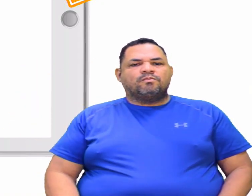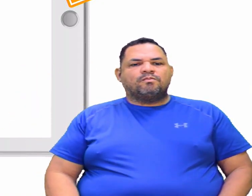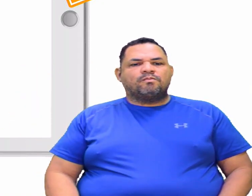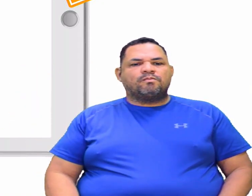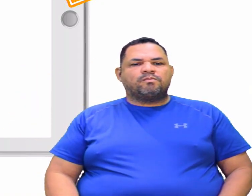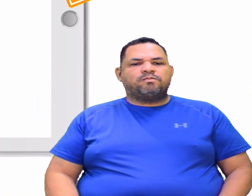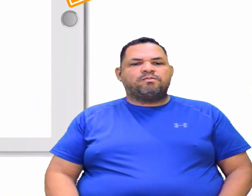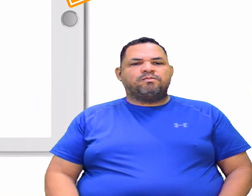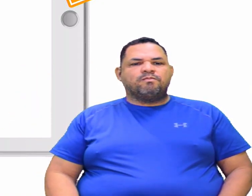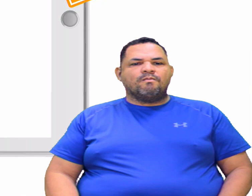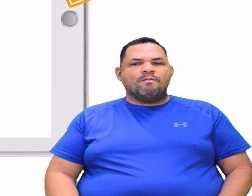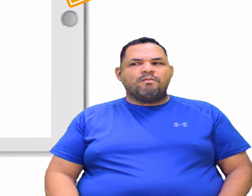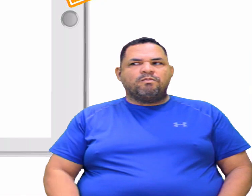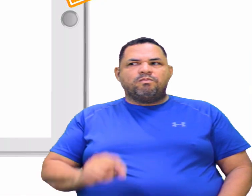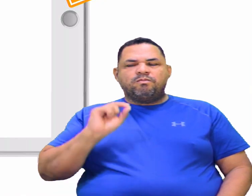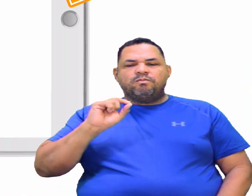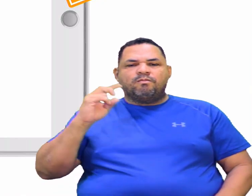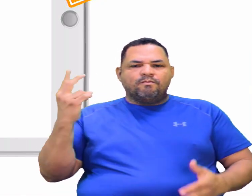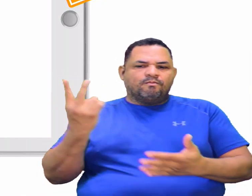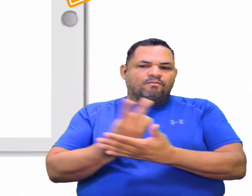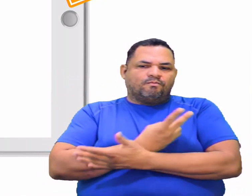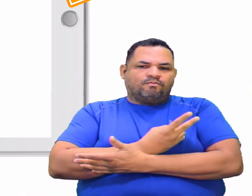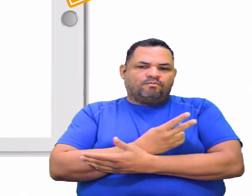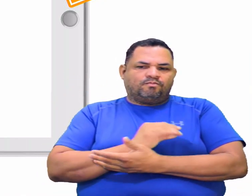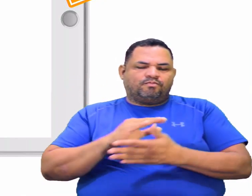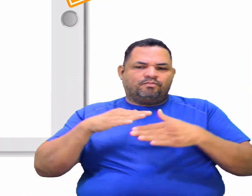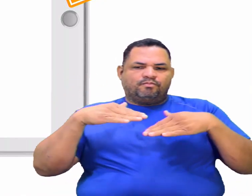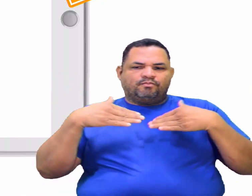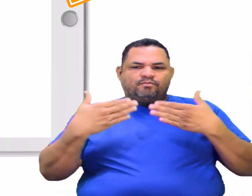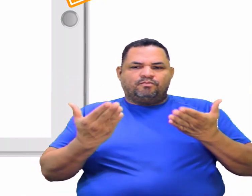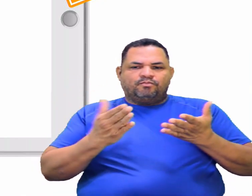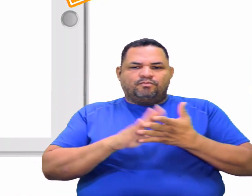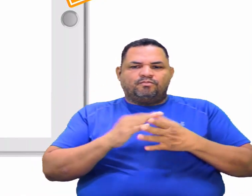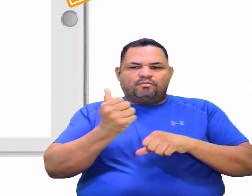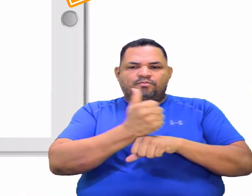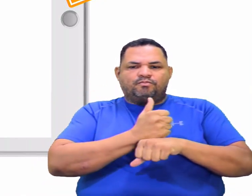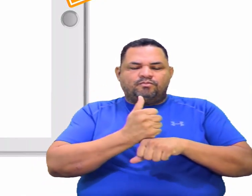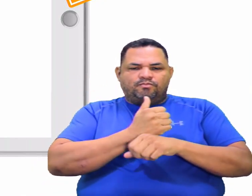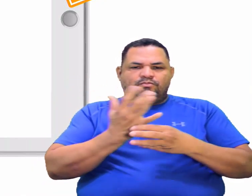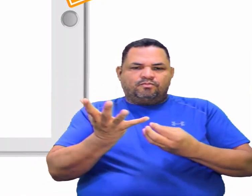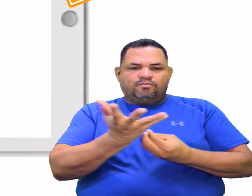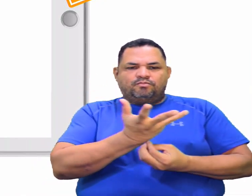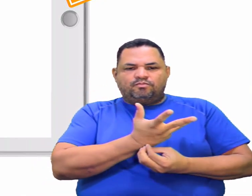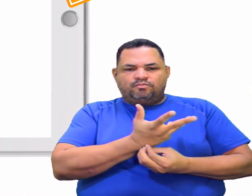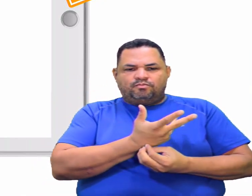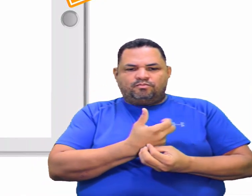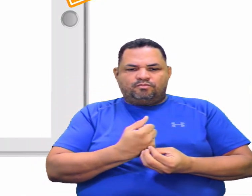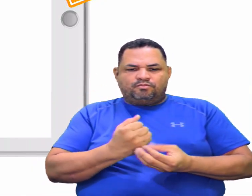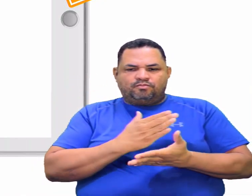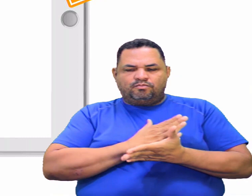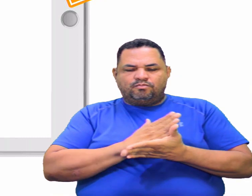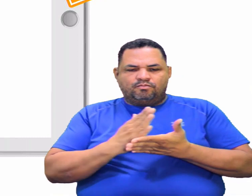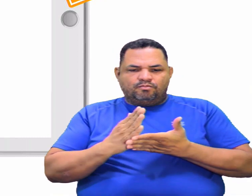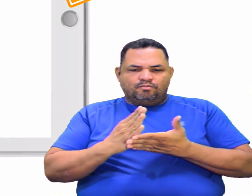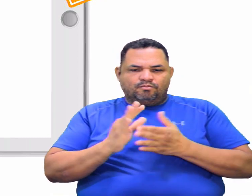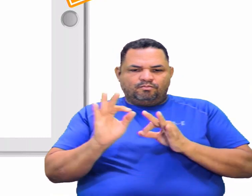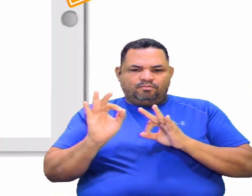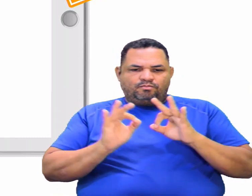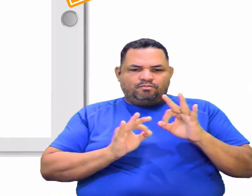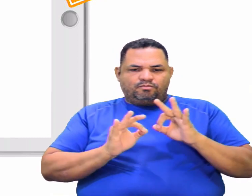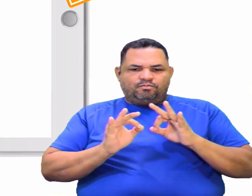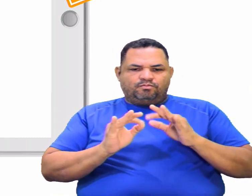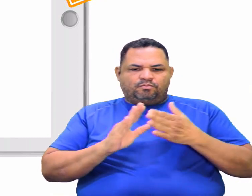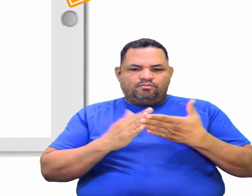né o que que acontece quando os artistas começam a a vou usar um termo aqui